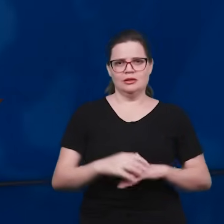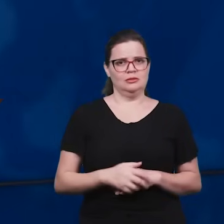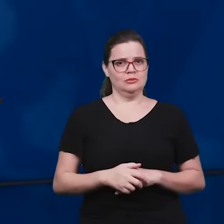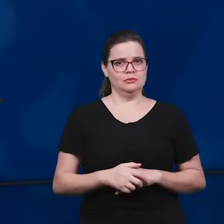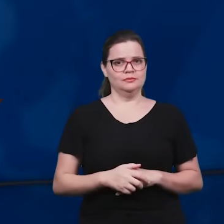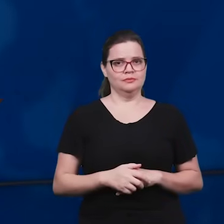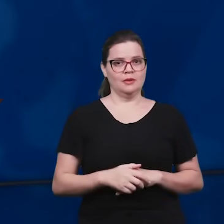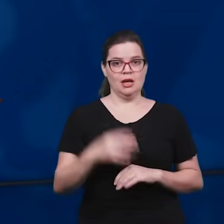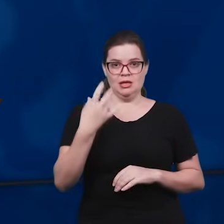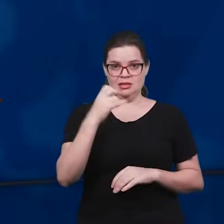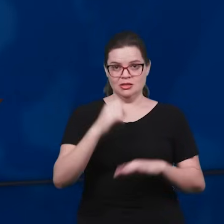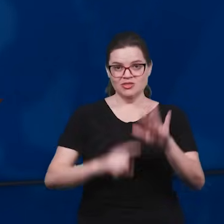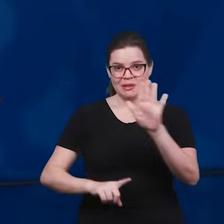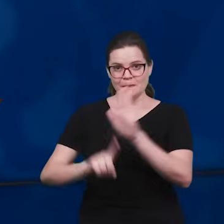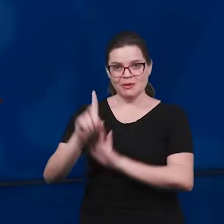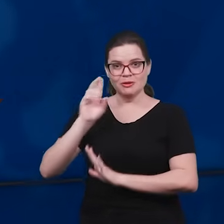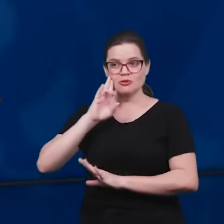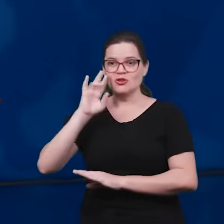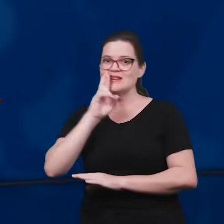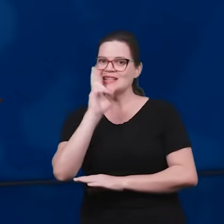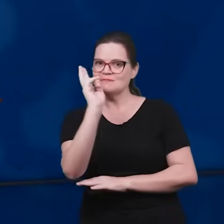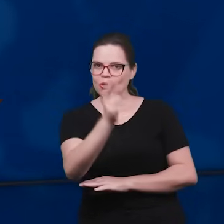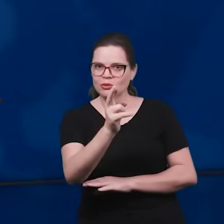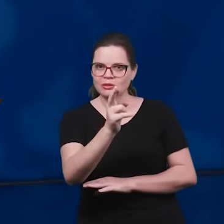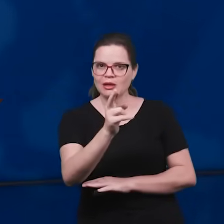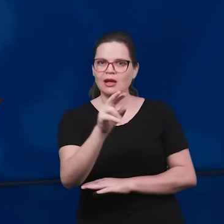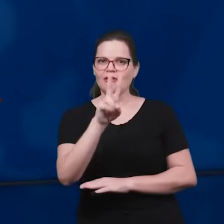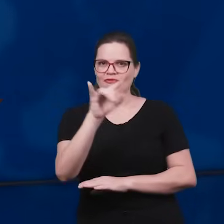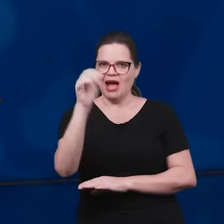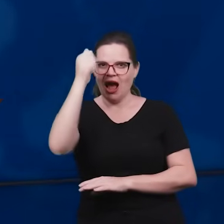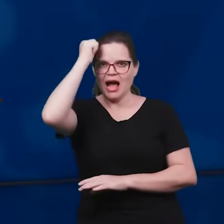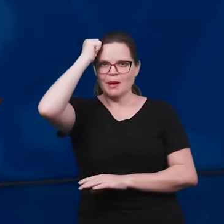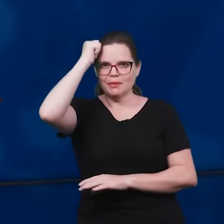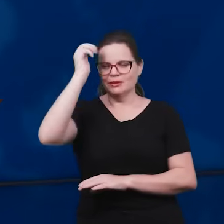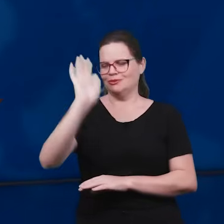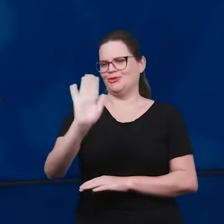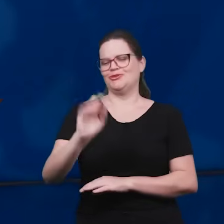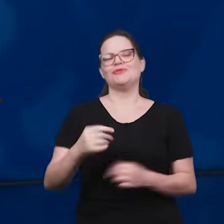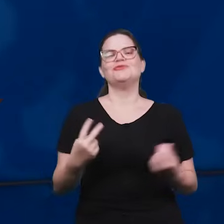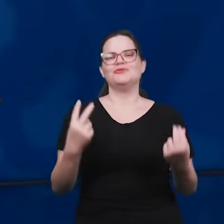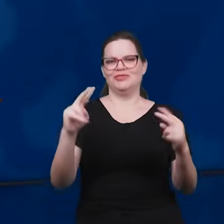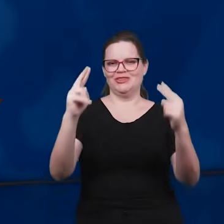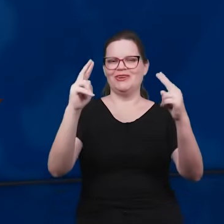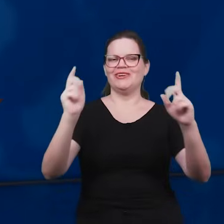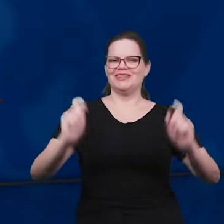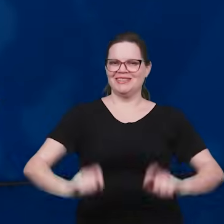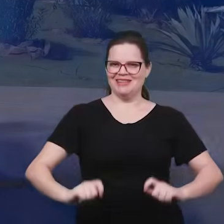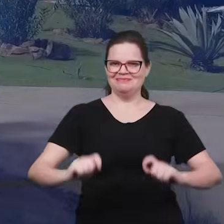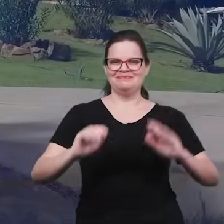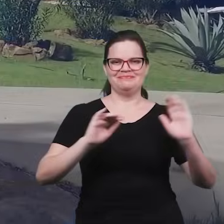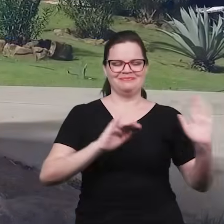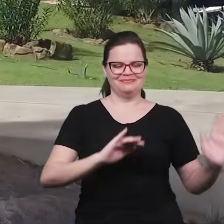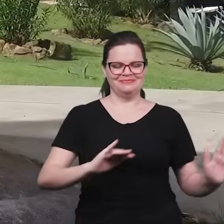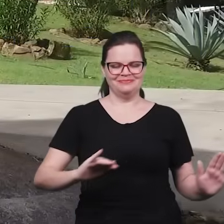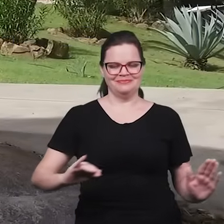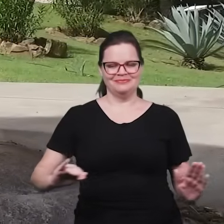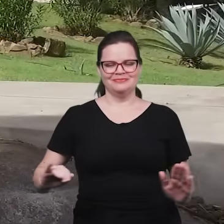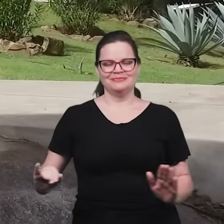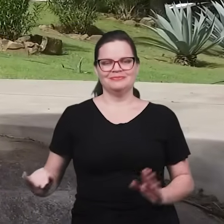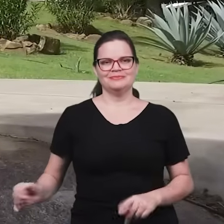não haverá arrependimento do que fez, mas haverá somente vitórias. Louvado seja Deus!